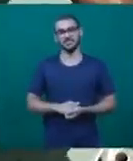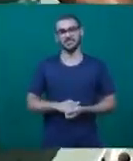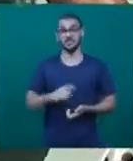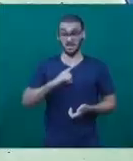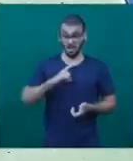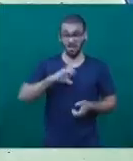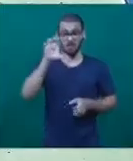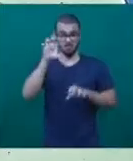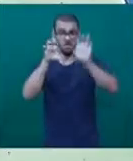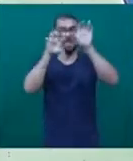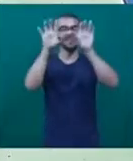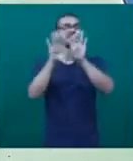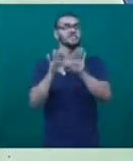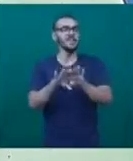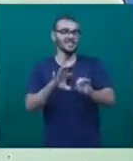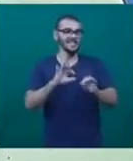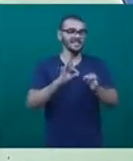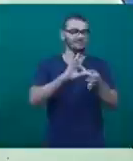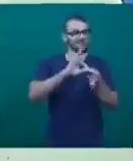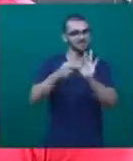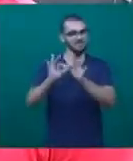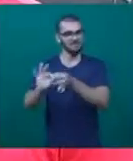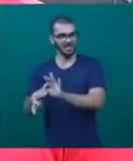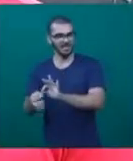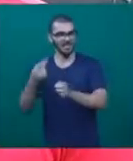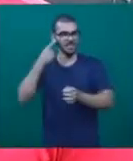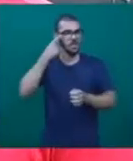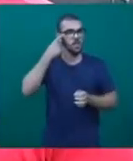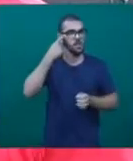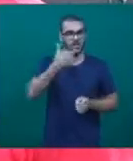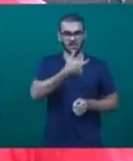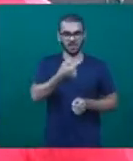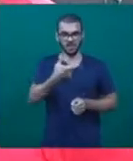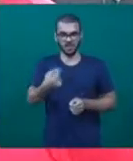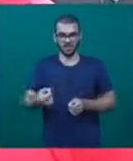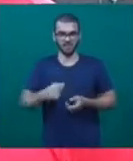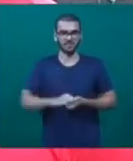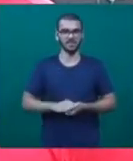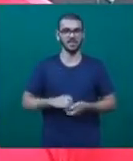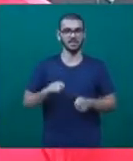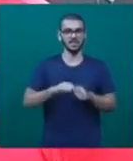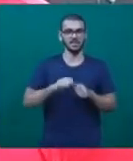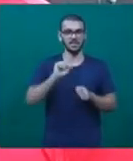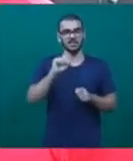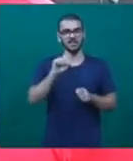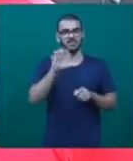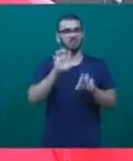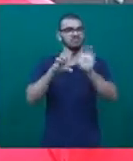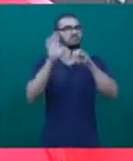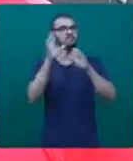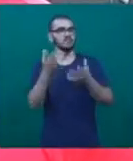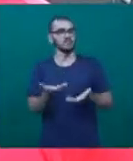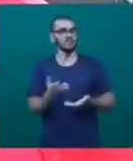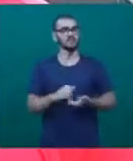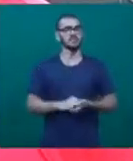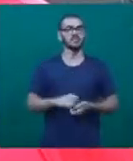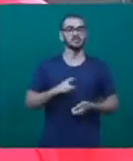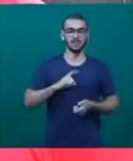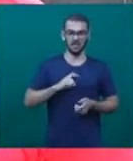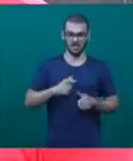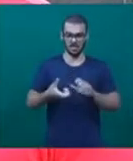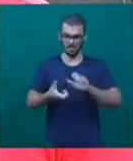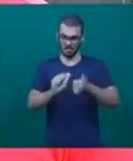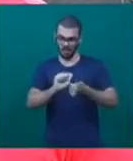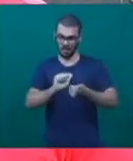estará presente nas Olimpíadas de Tóquio 2020. O que a gente mais faz aqui é a academia indoor, que é um tipo de